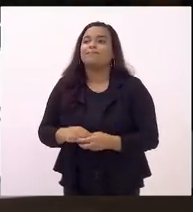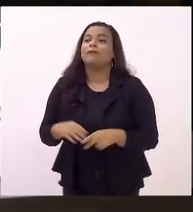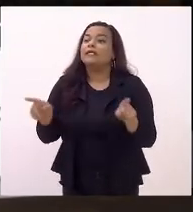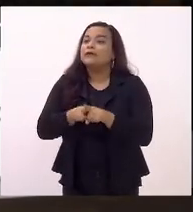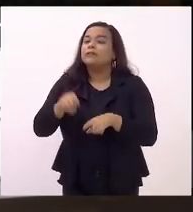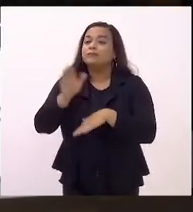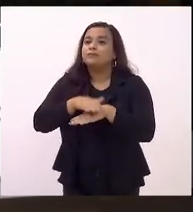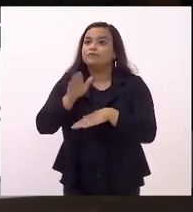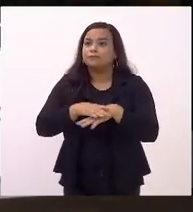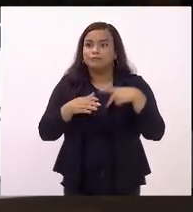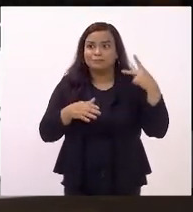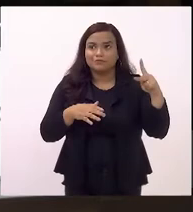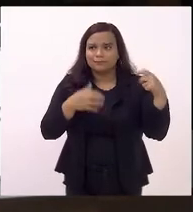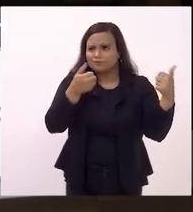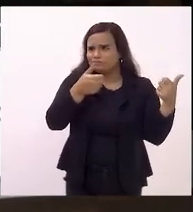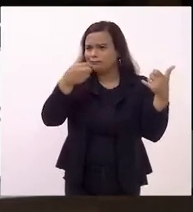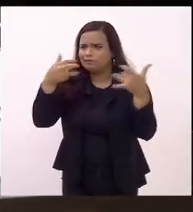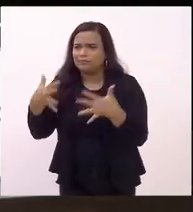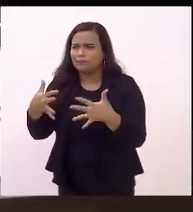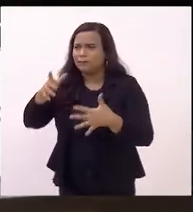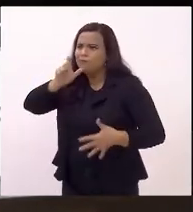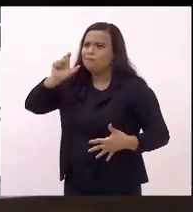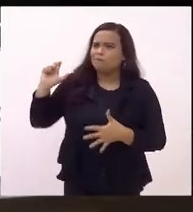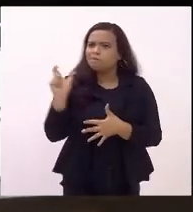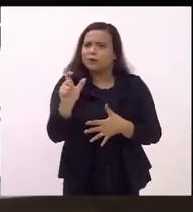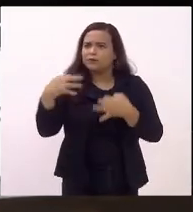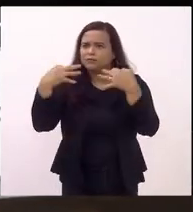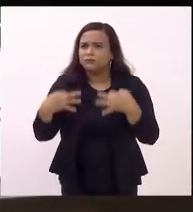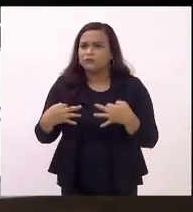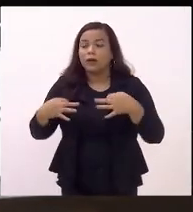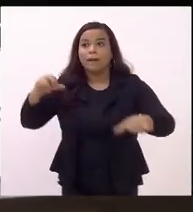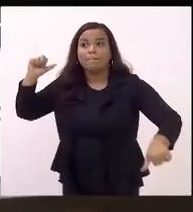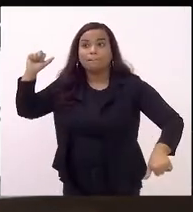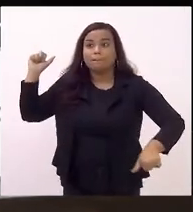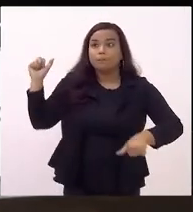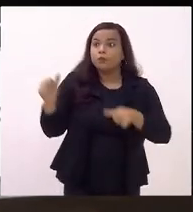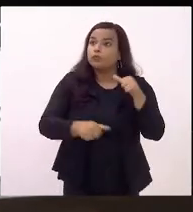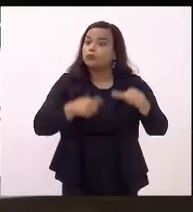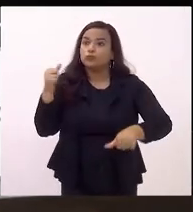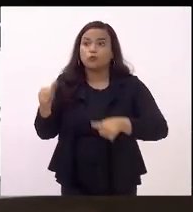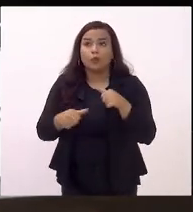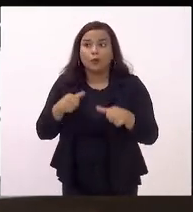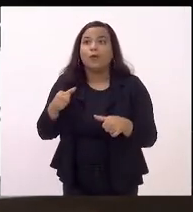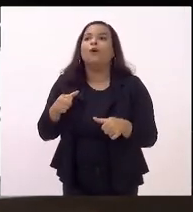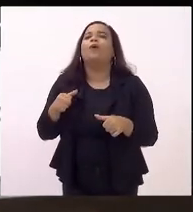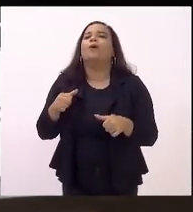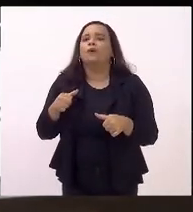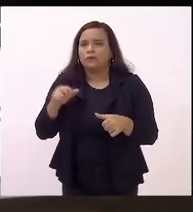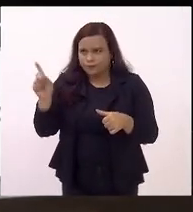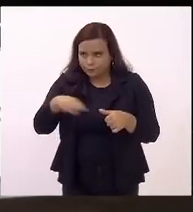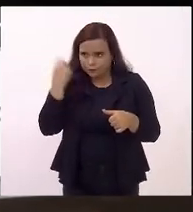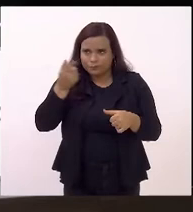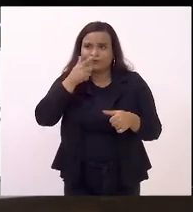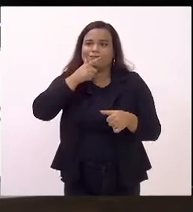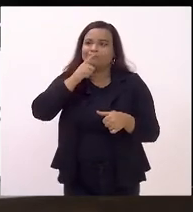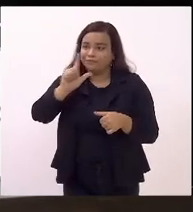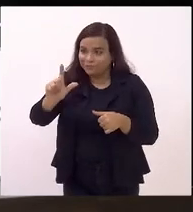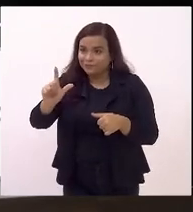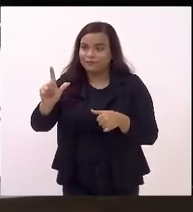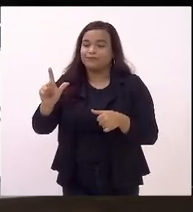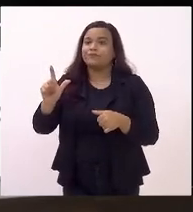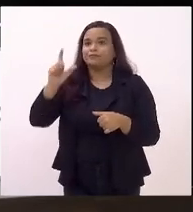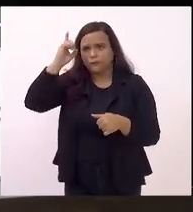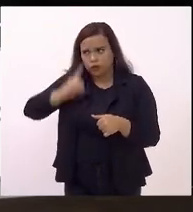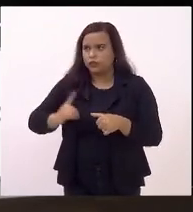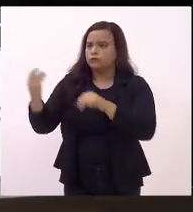fala assertiva, direta, ele mudou totalmente a direção, conseguimos concordar